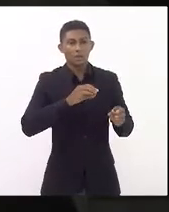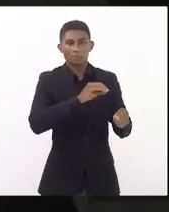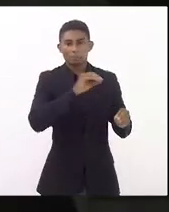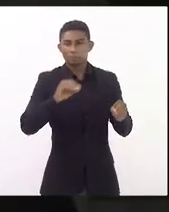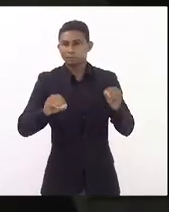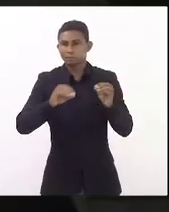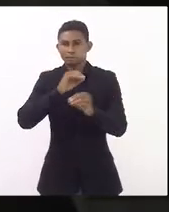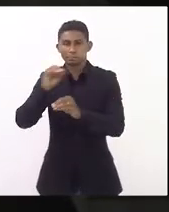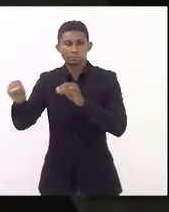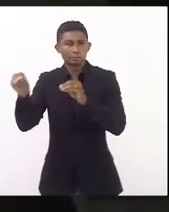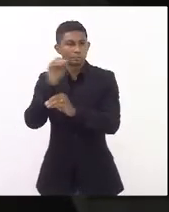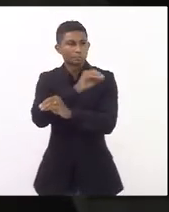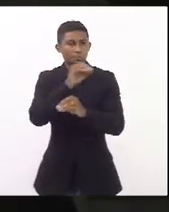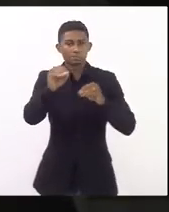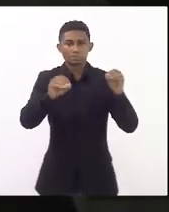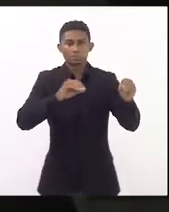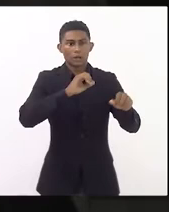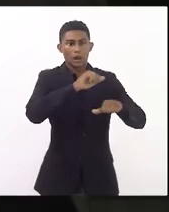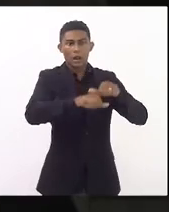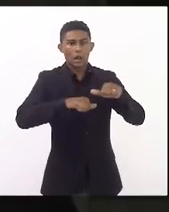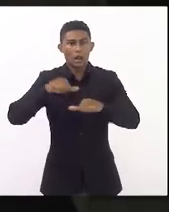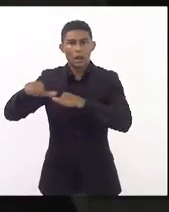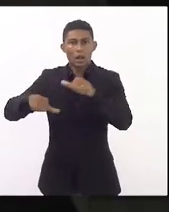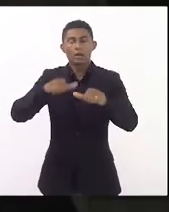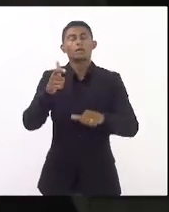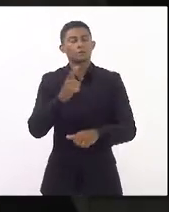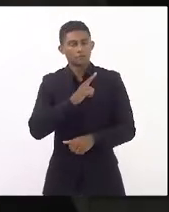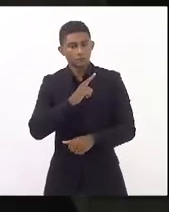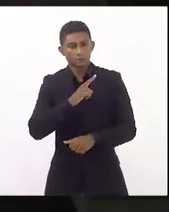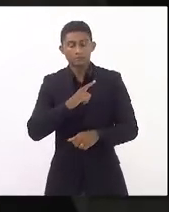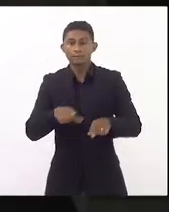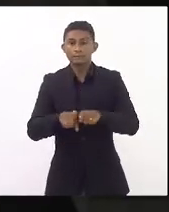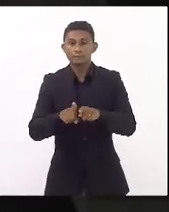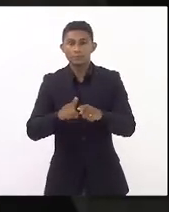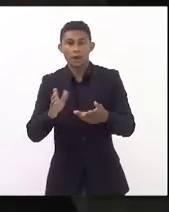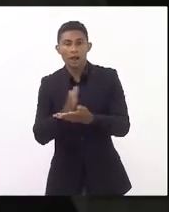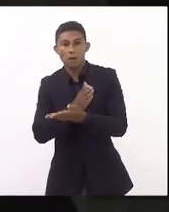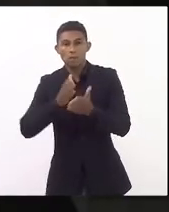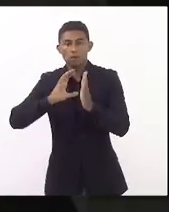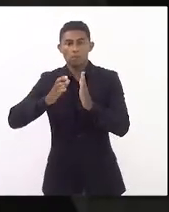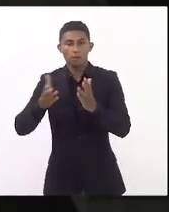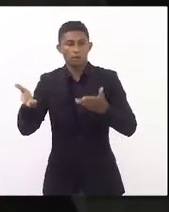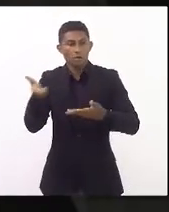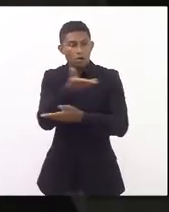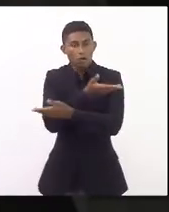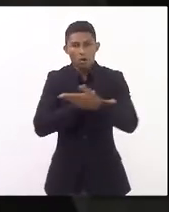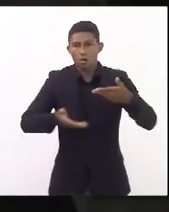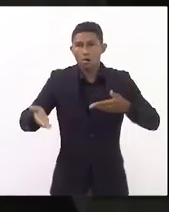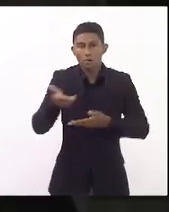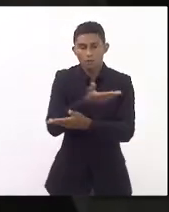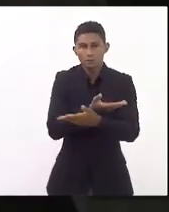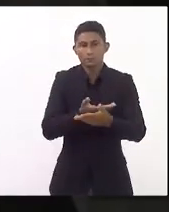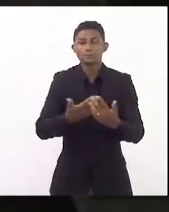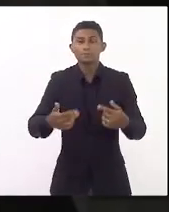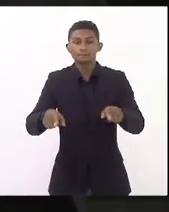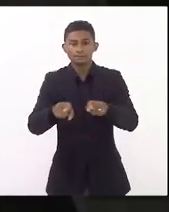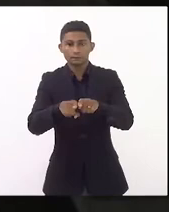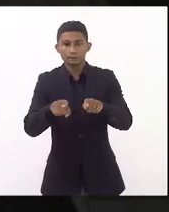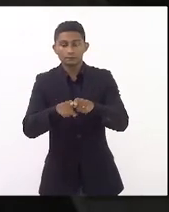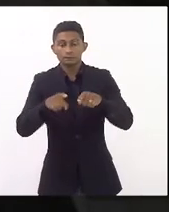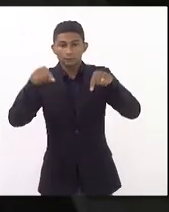porque, primeiro, além das permutas de partido, voltam à